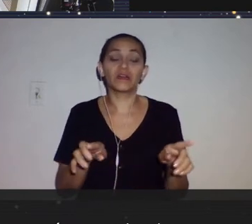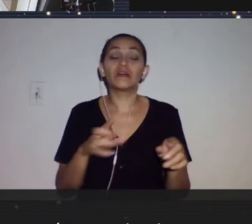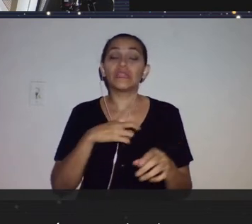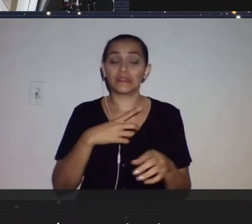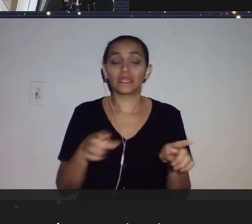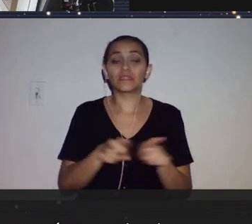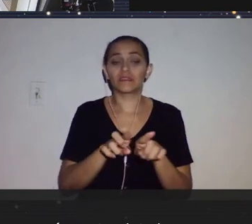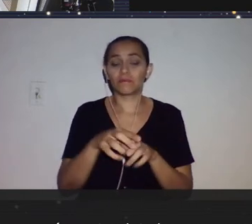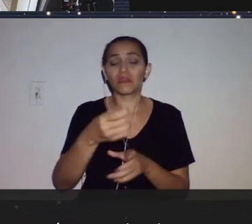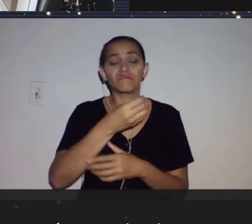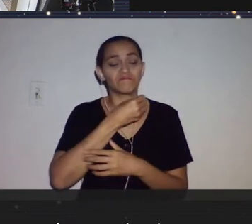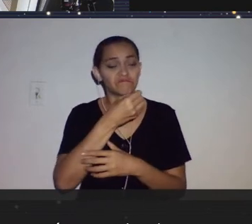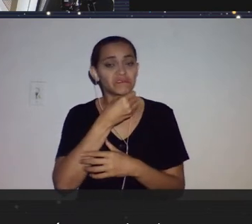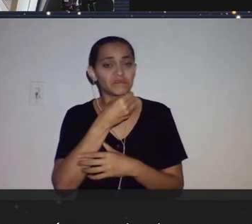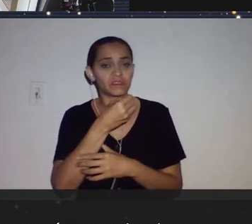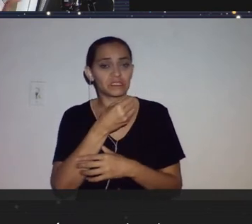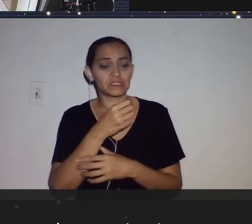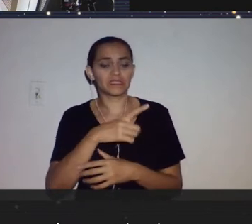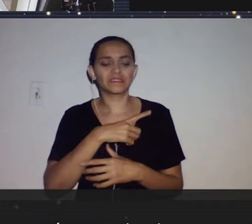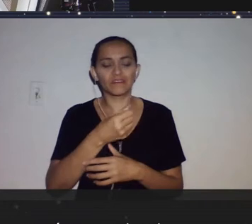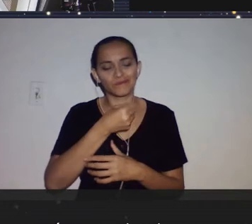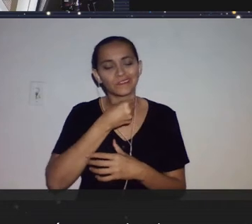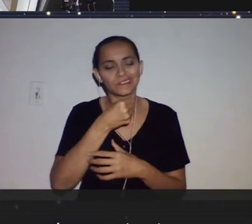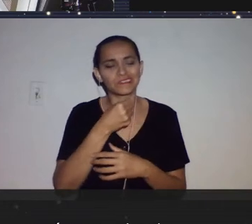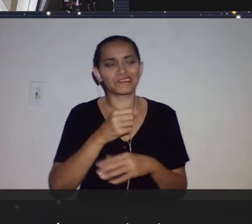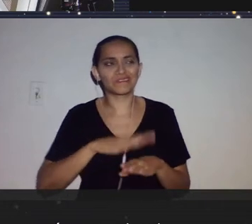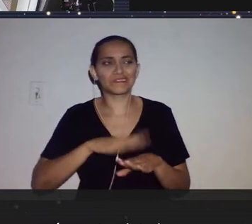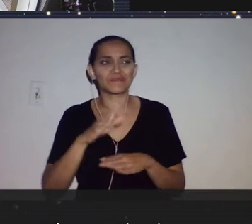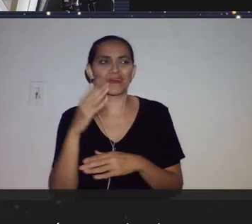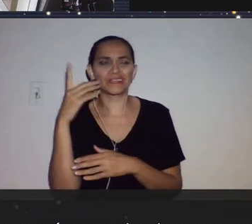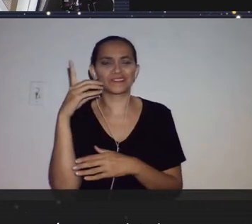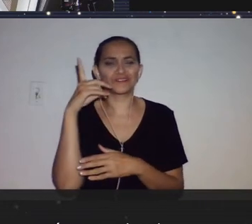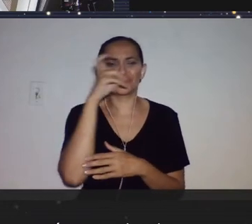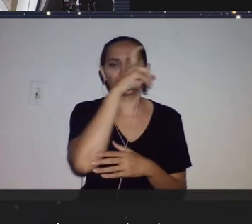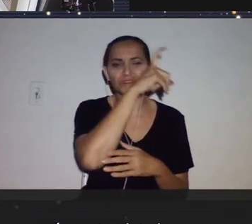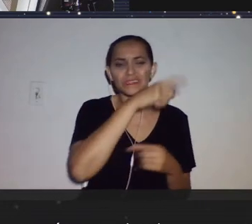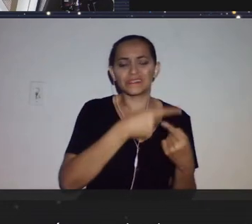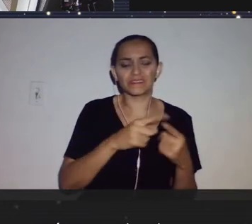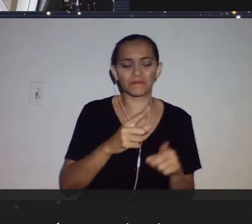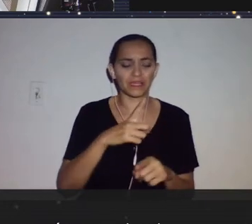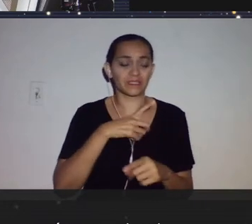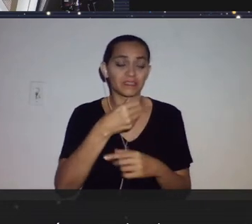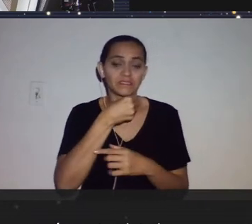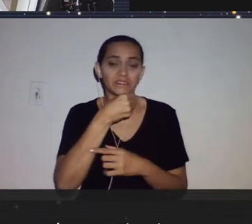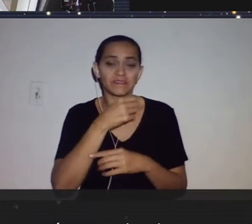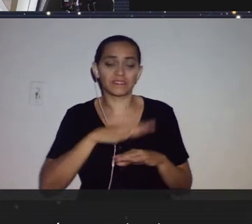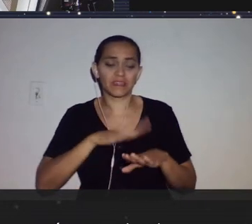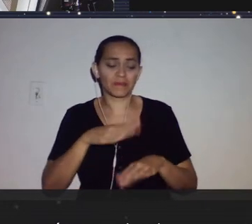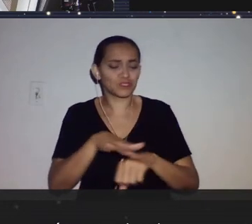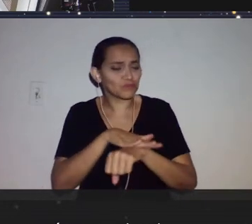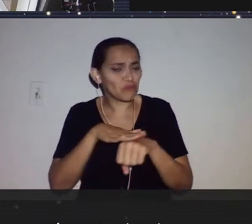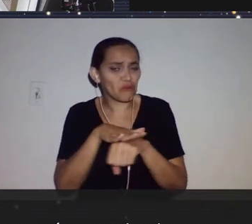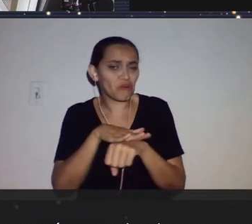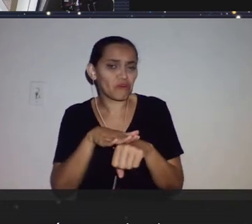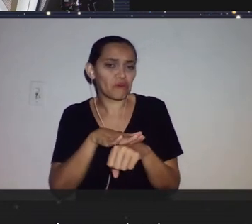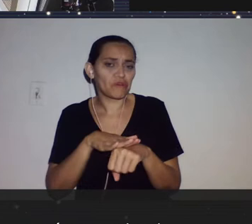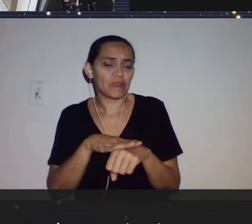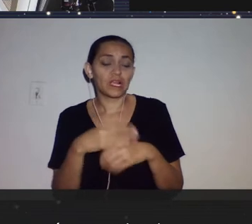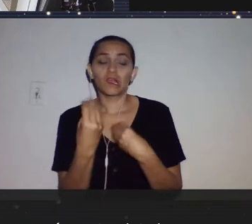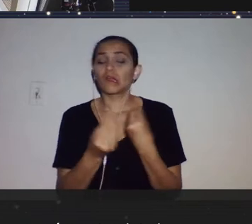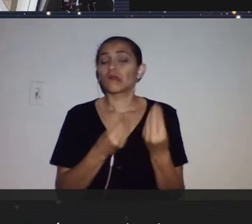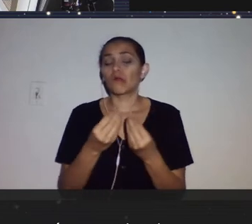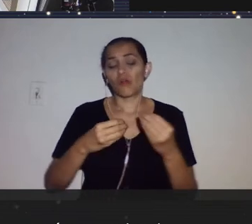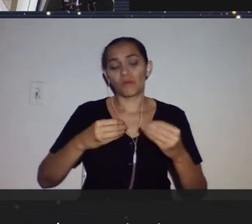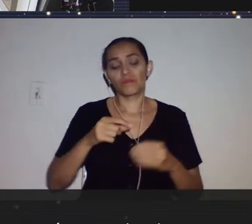cunho, digamos, entre aspas, social, assim, onde é mais uma conversa para saber como você gosta de trabalhar, como o time